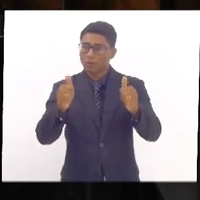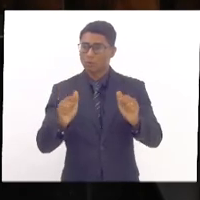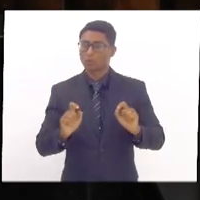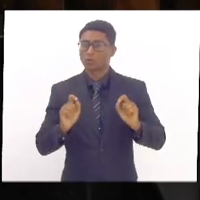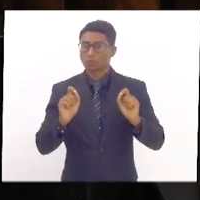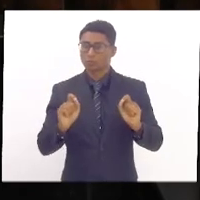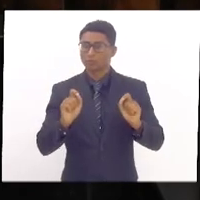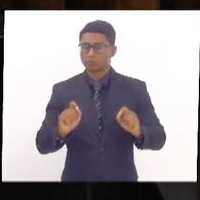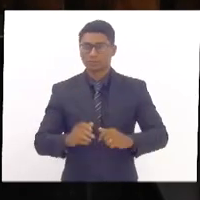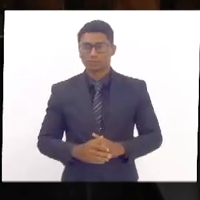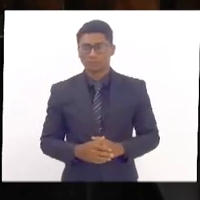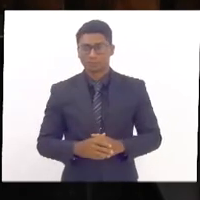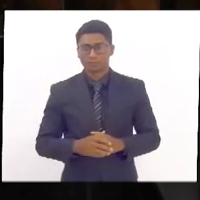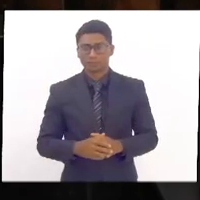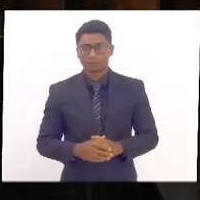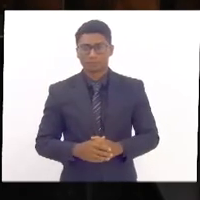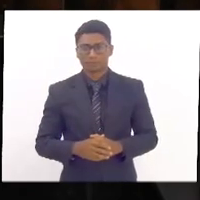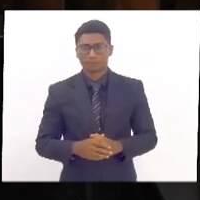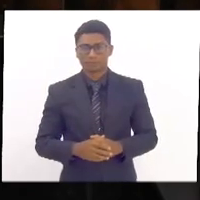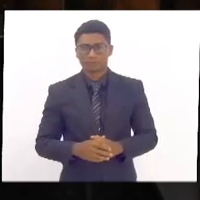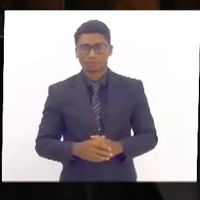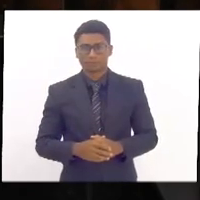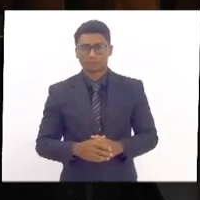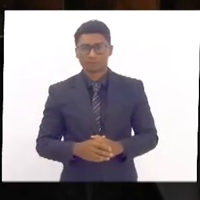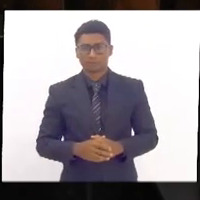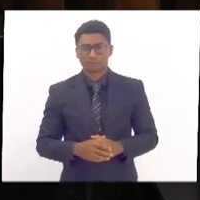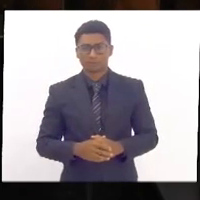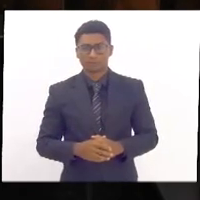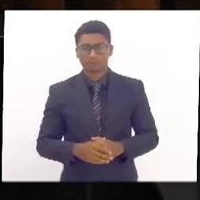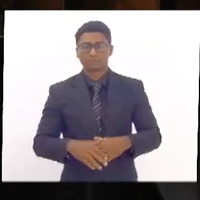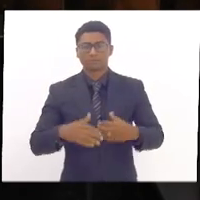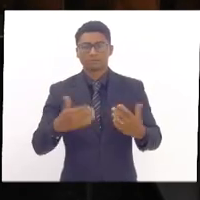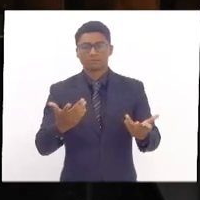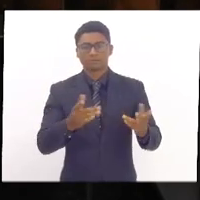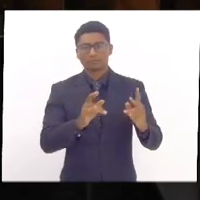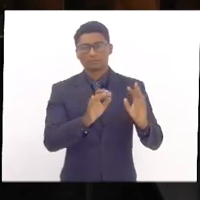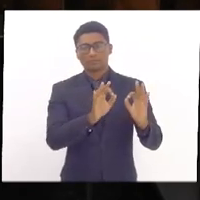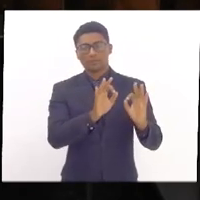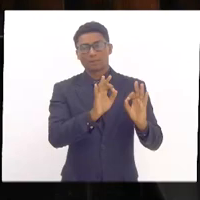que abrisse o plano